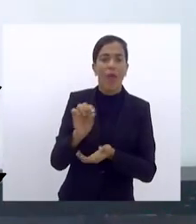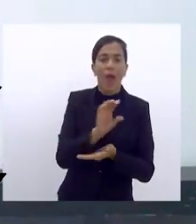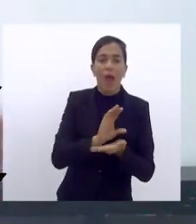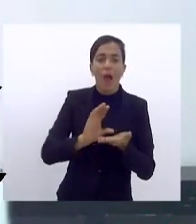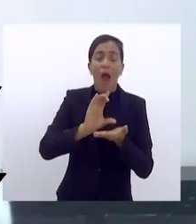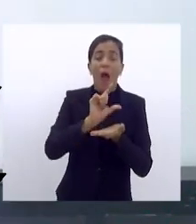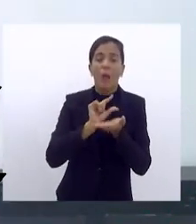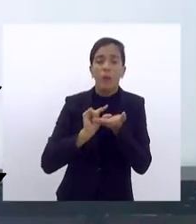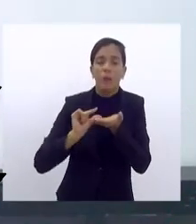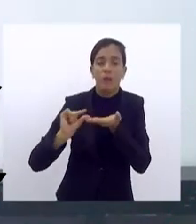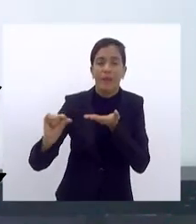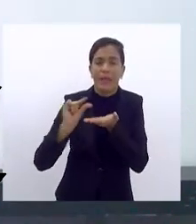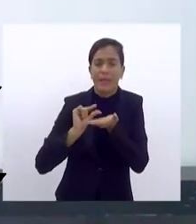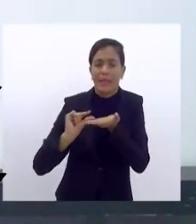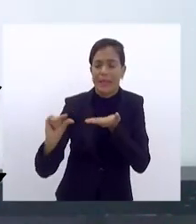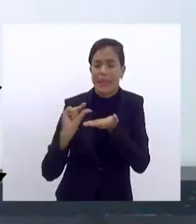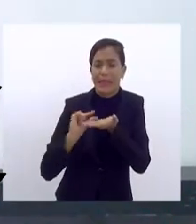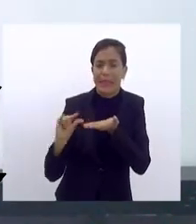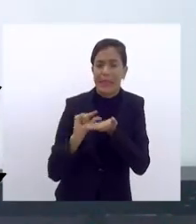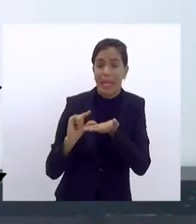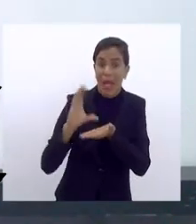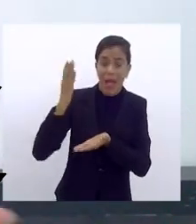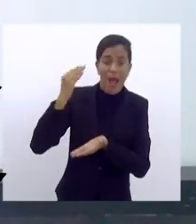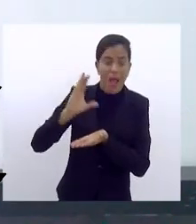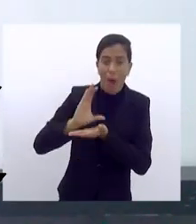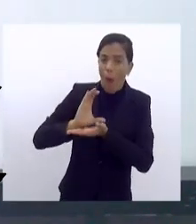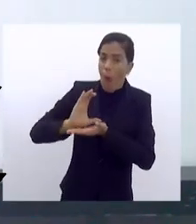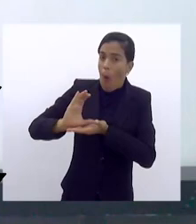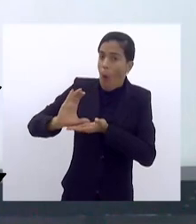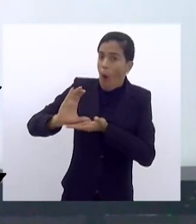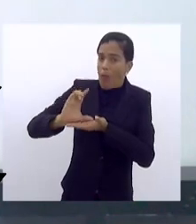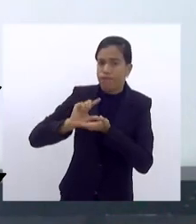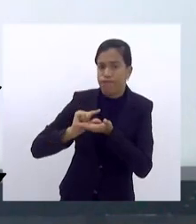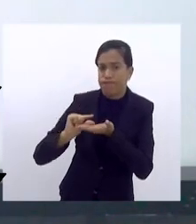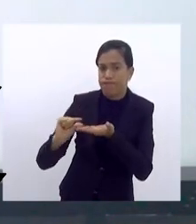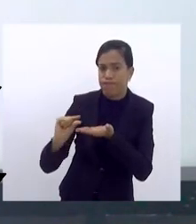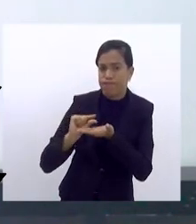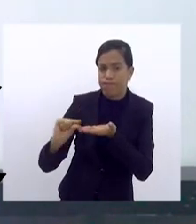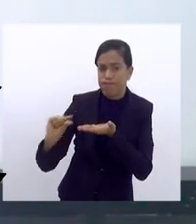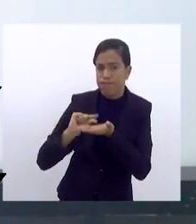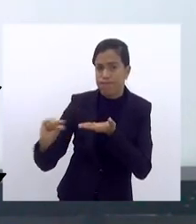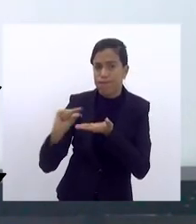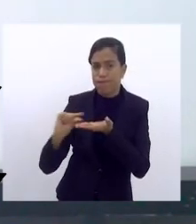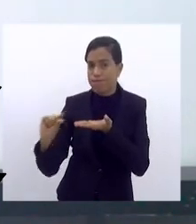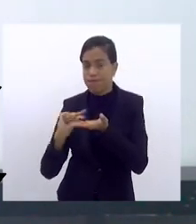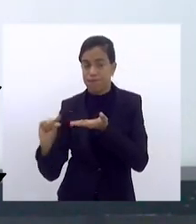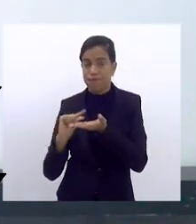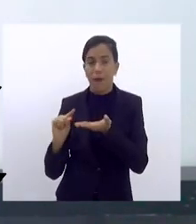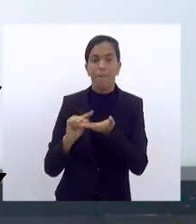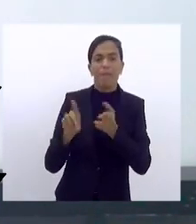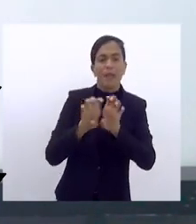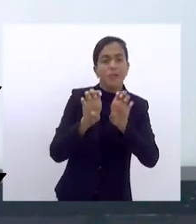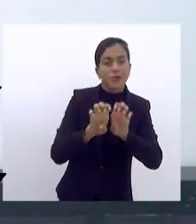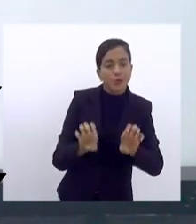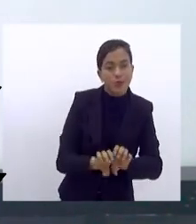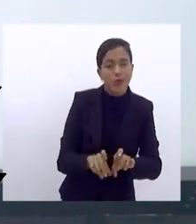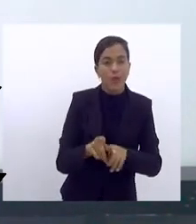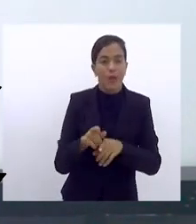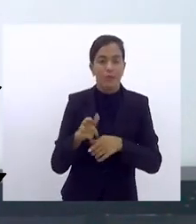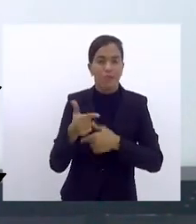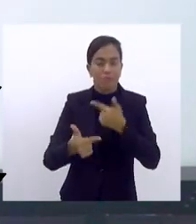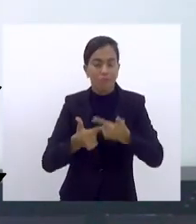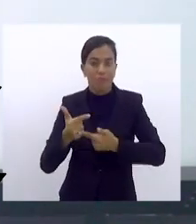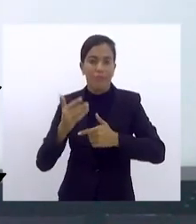educação pública nos últimos anos ou subfinanciamento quer dizer a estruturação da atividade